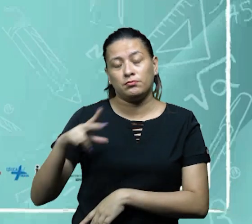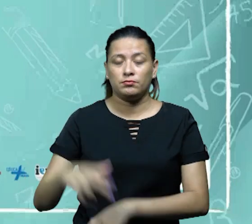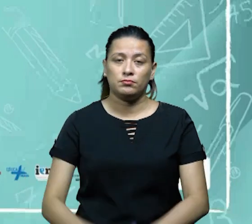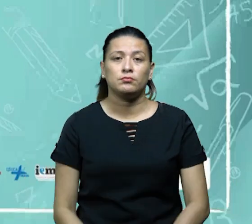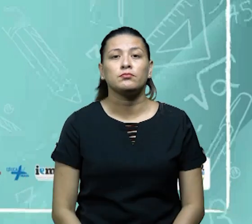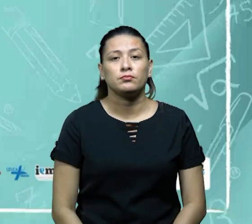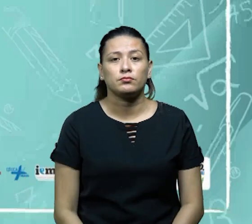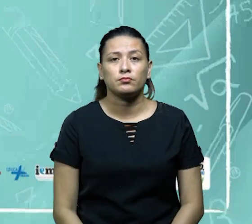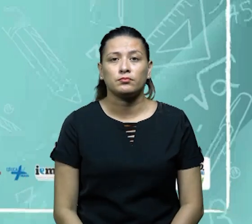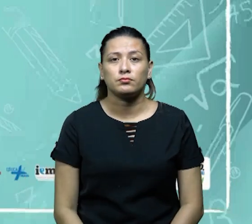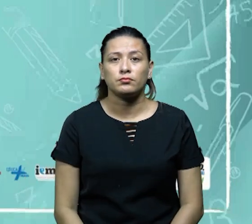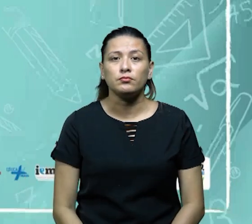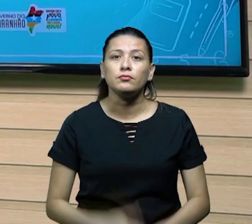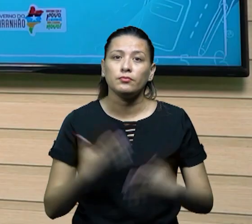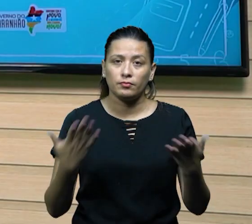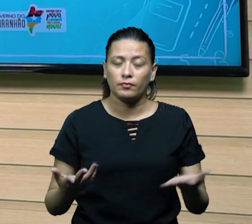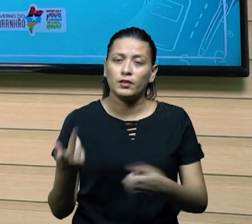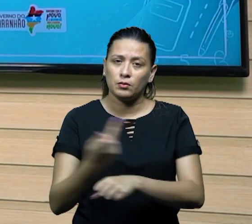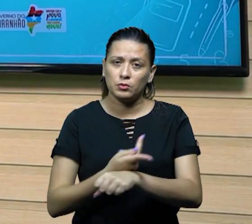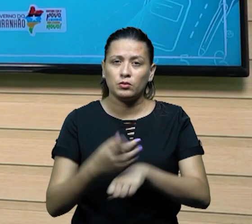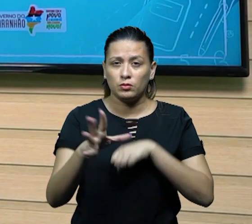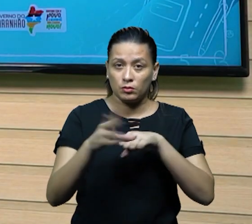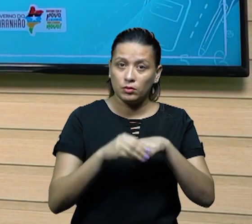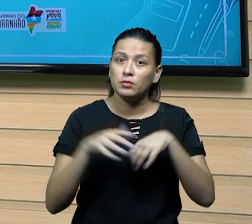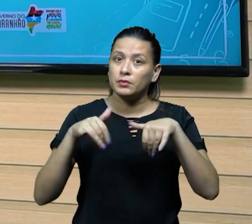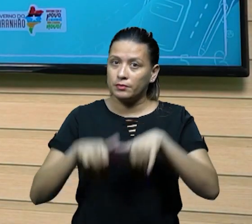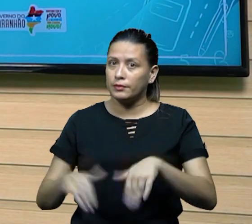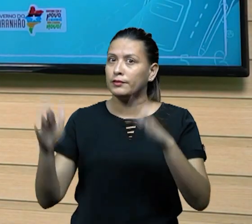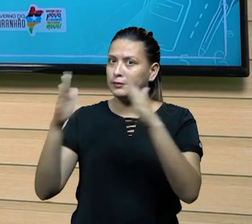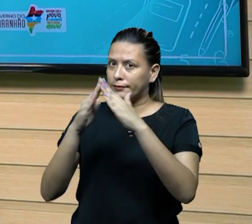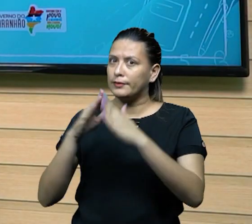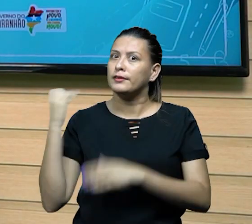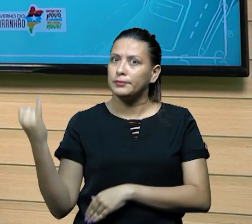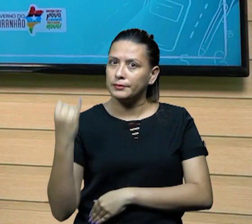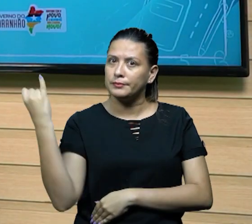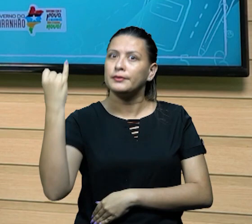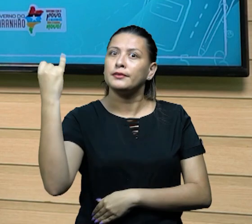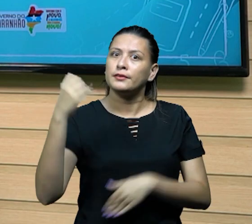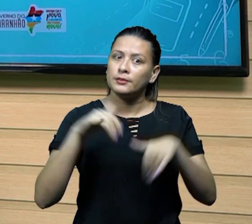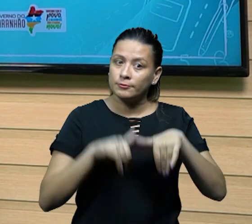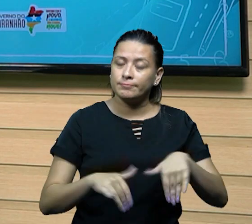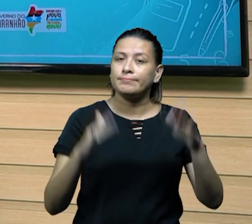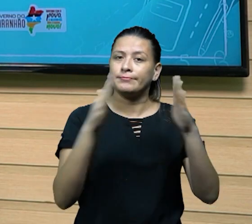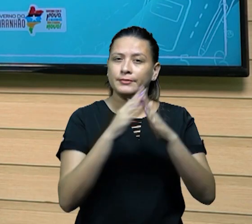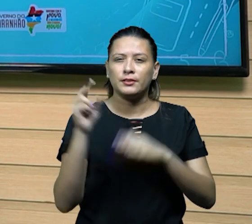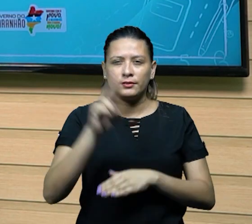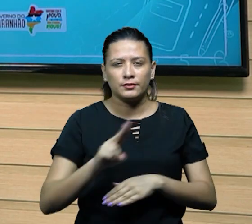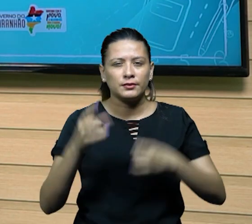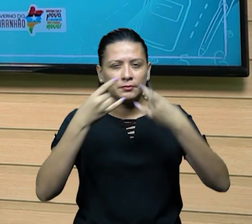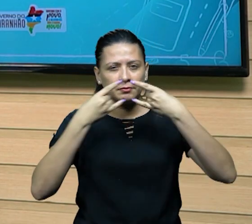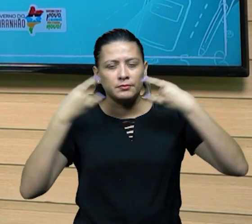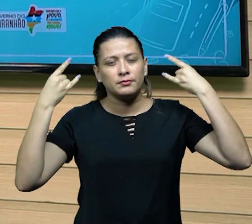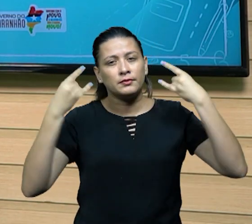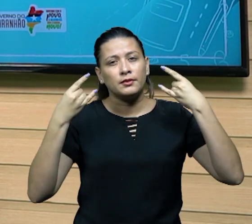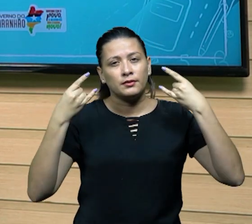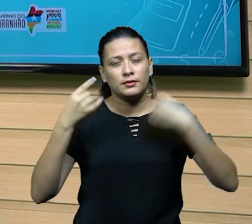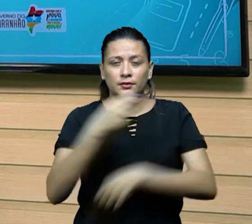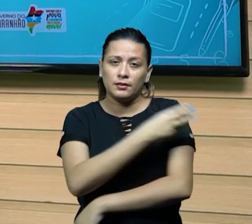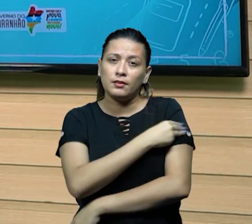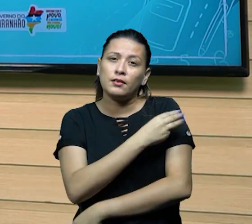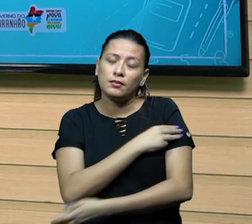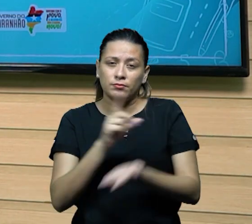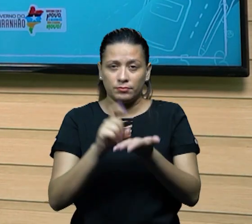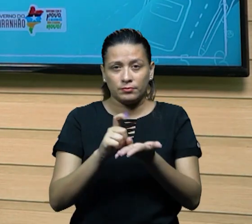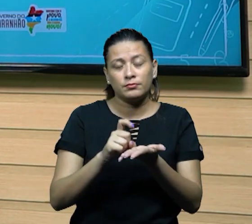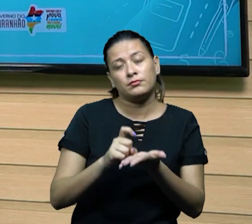profissional como na vida pessoal. E aí, busque esse conhecimento ficando em casa. Muito importante que você fique em casa, use a